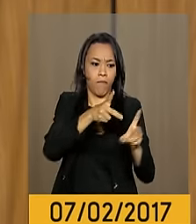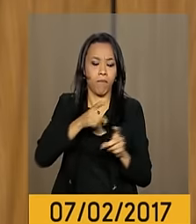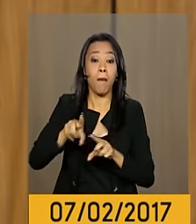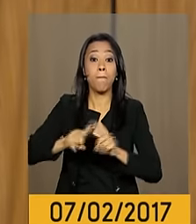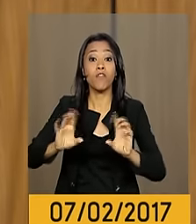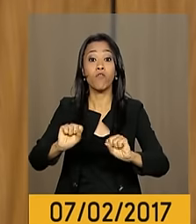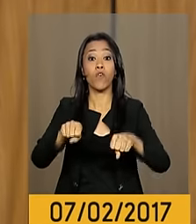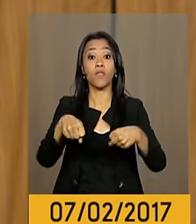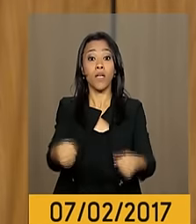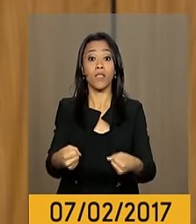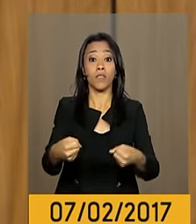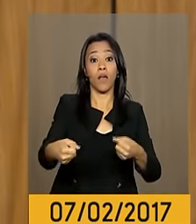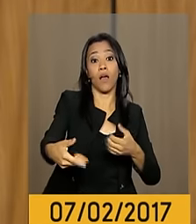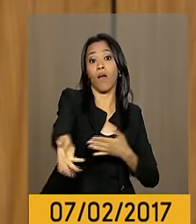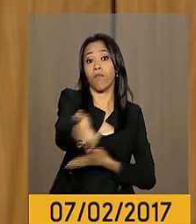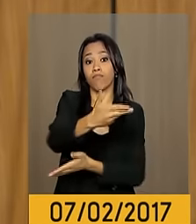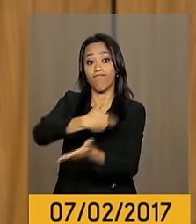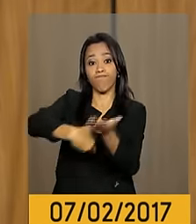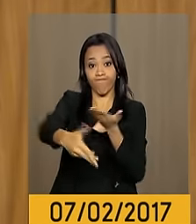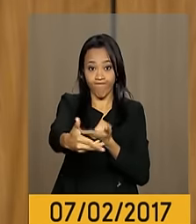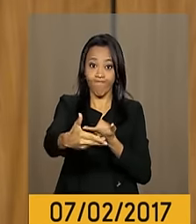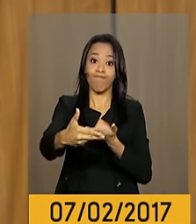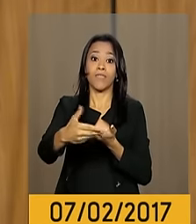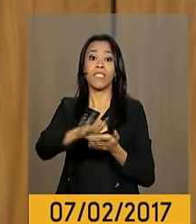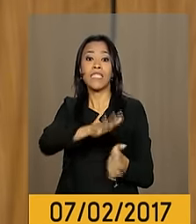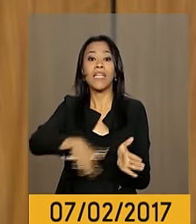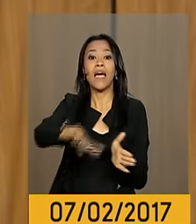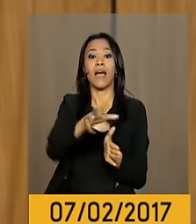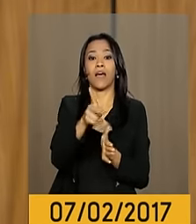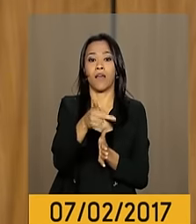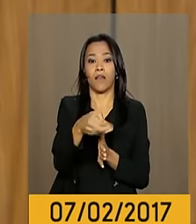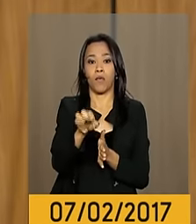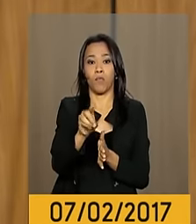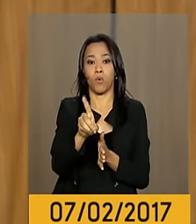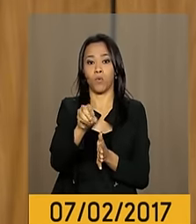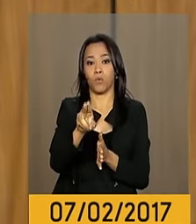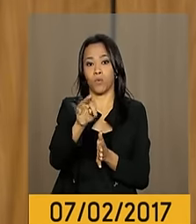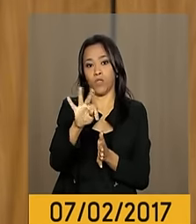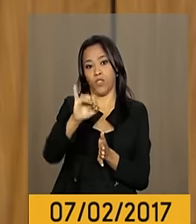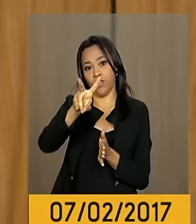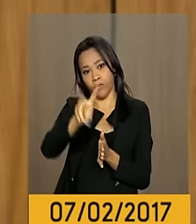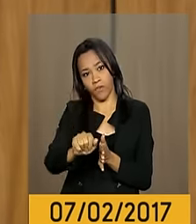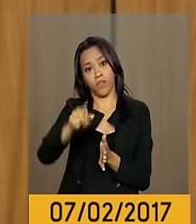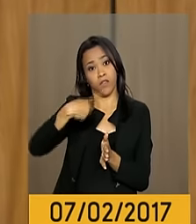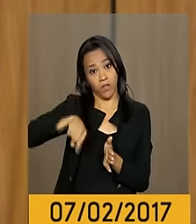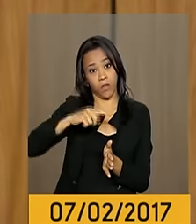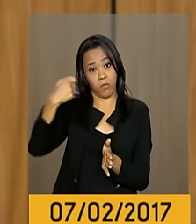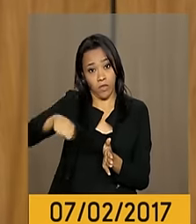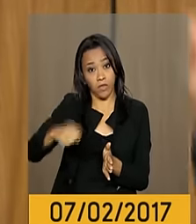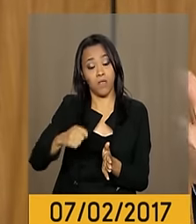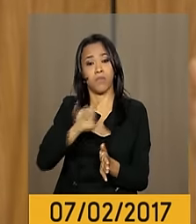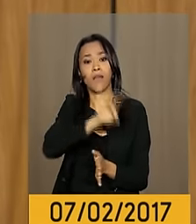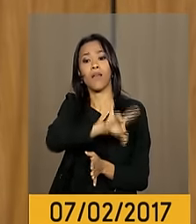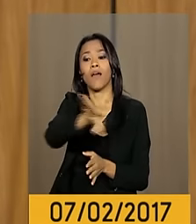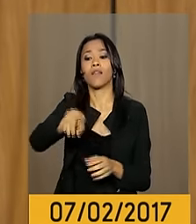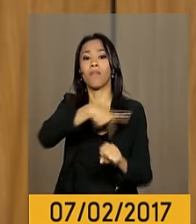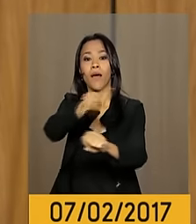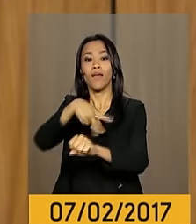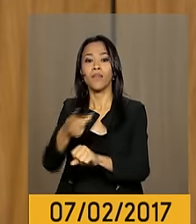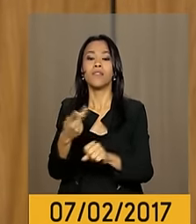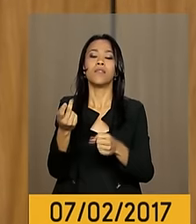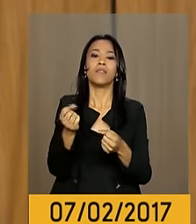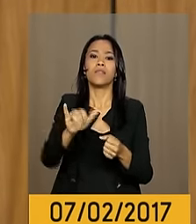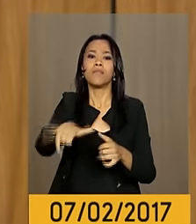integração produtiva que é o que nós mais precisamos nos nossos países para com mais Fortaleza entrar no mundo